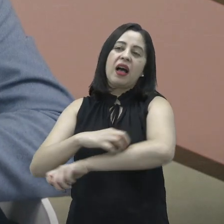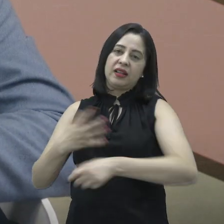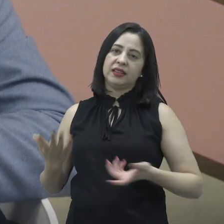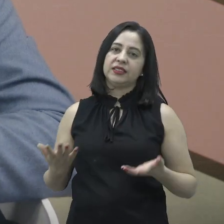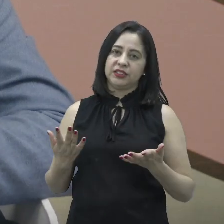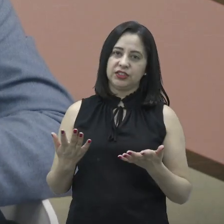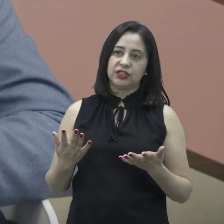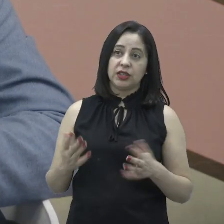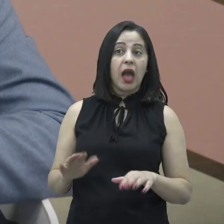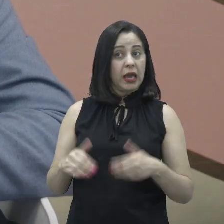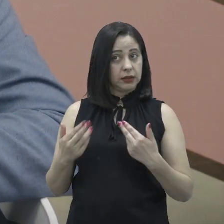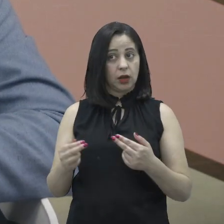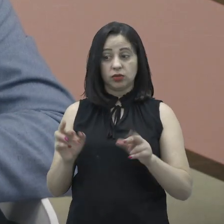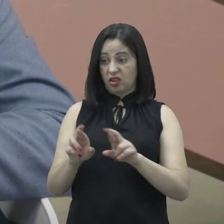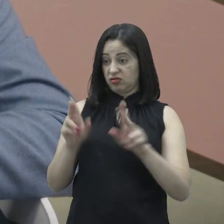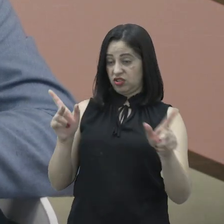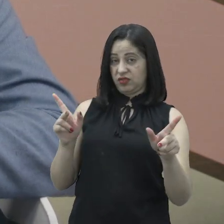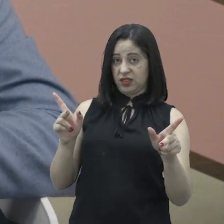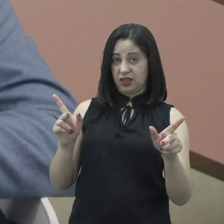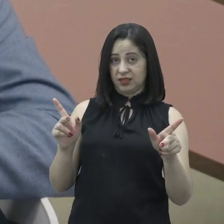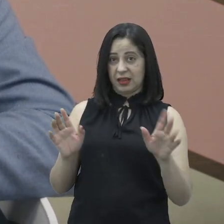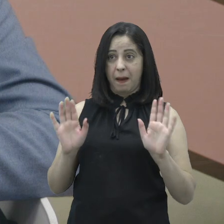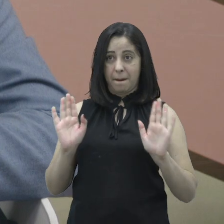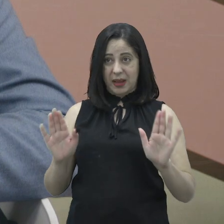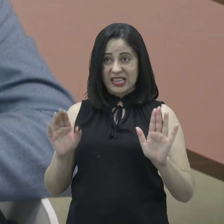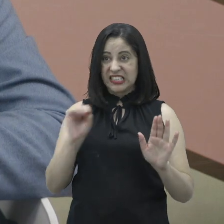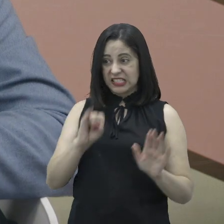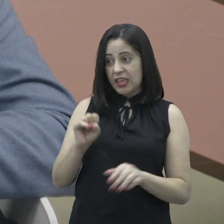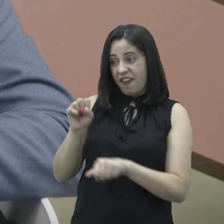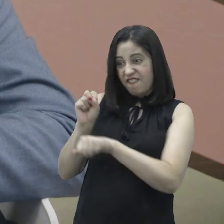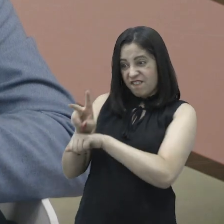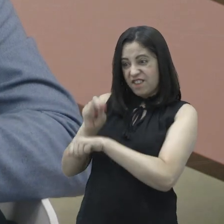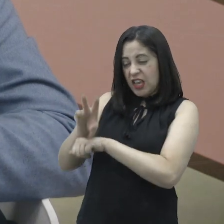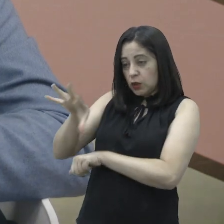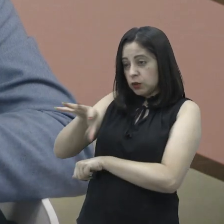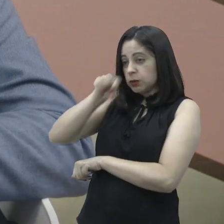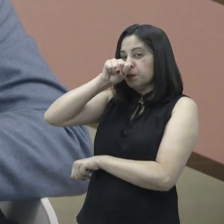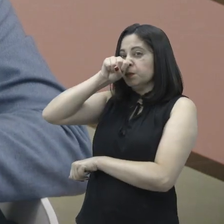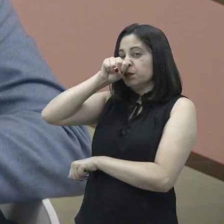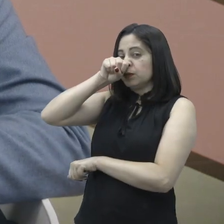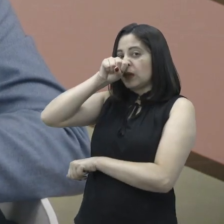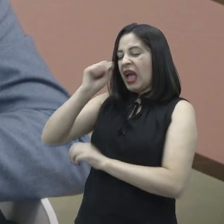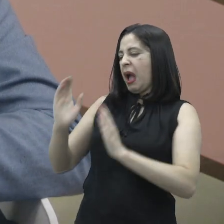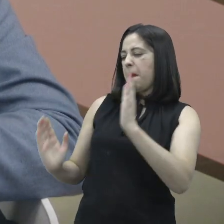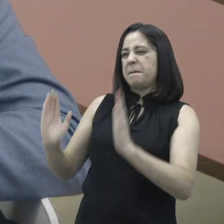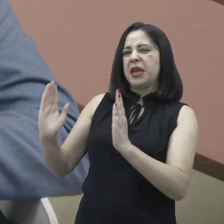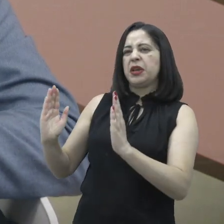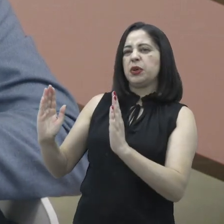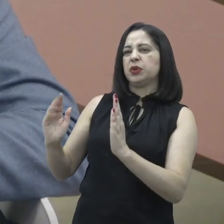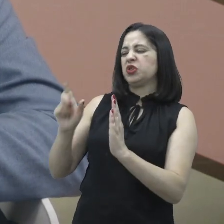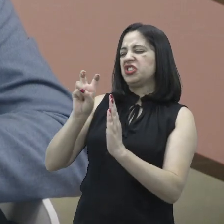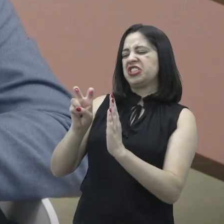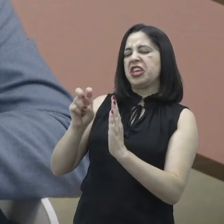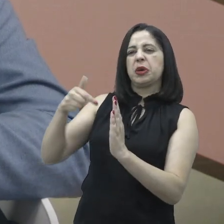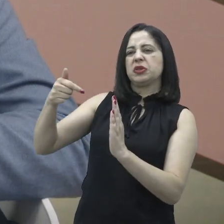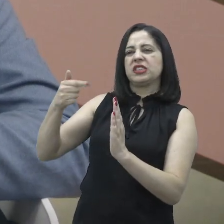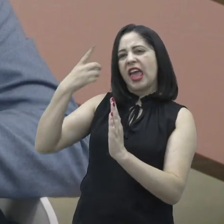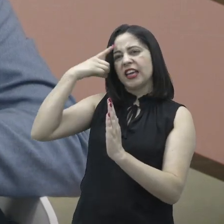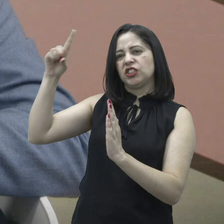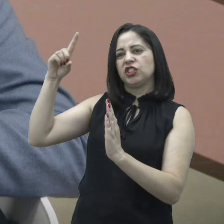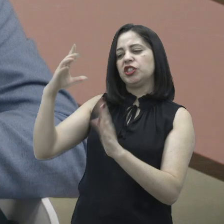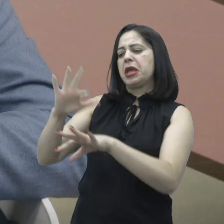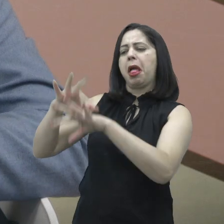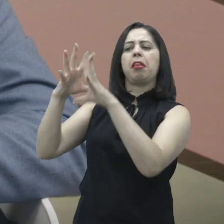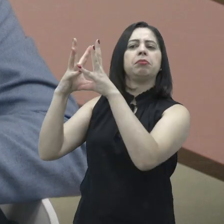existe essa diferença. A grande diferença é que a rinite viral, ela é autolimitada. Então, ali entre 5 a 7 dias, você costuma